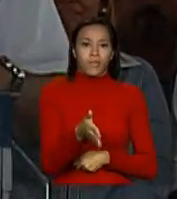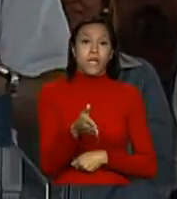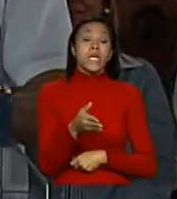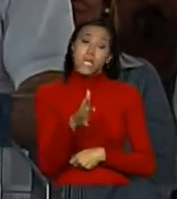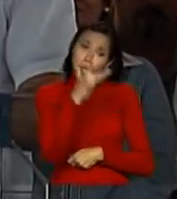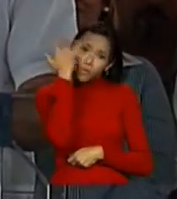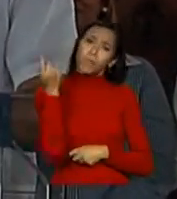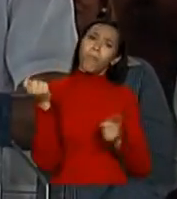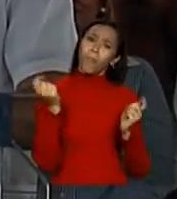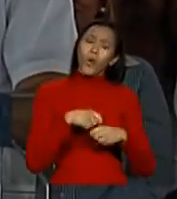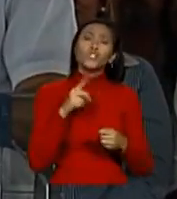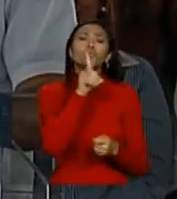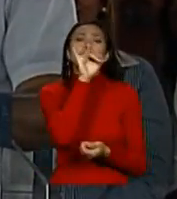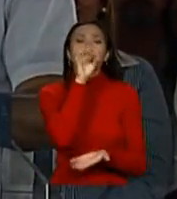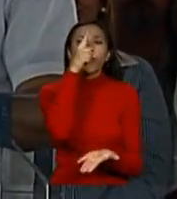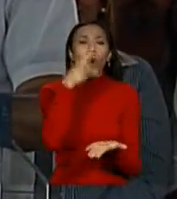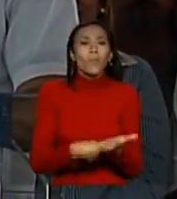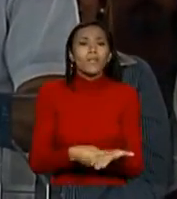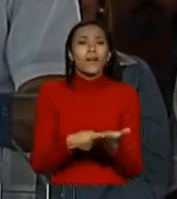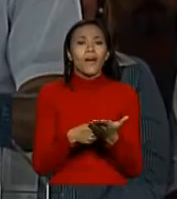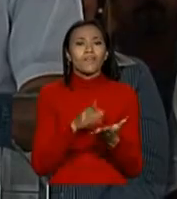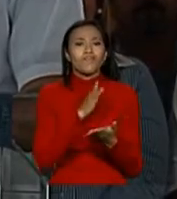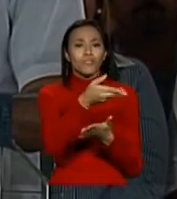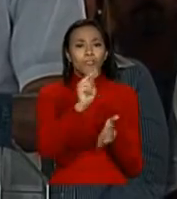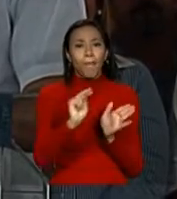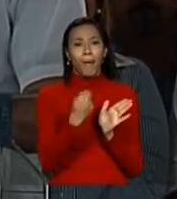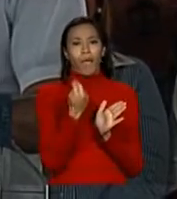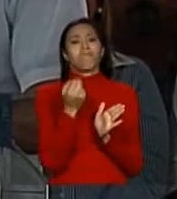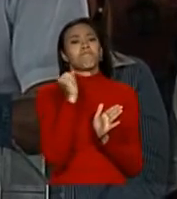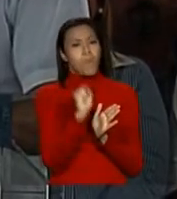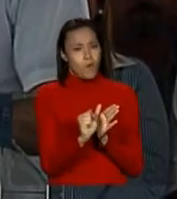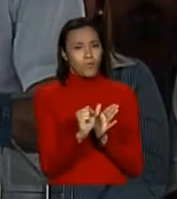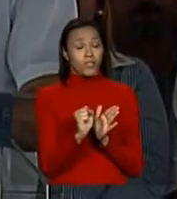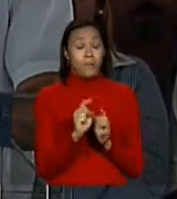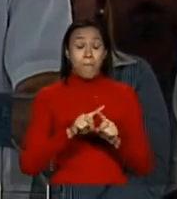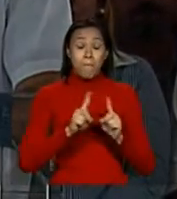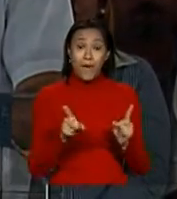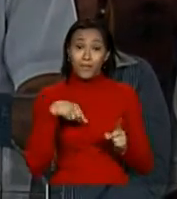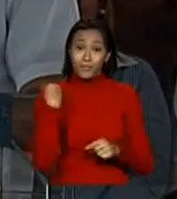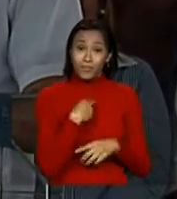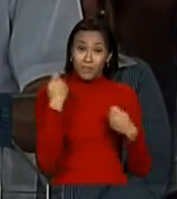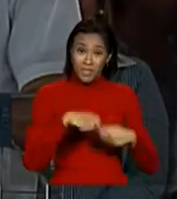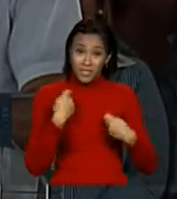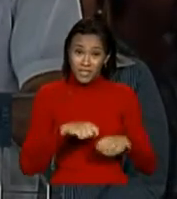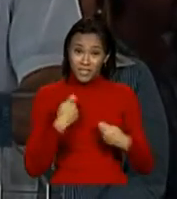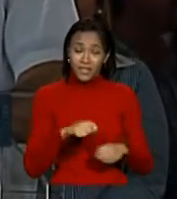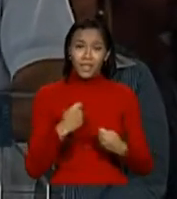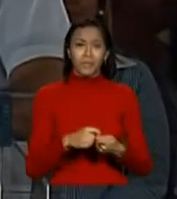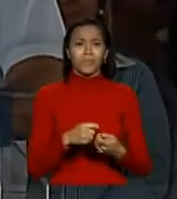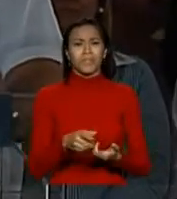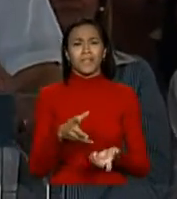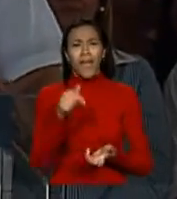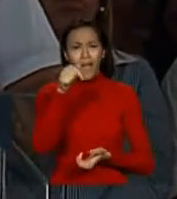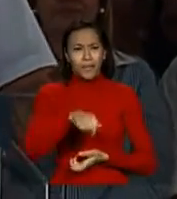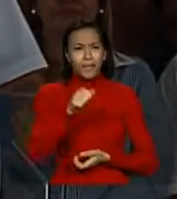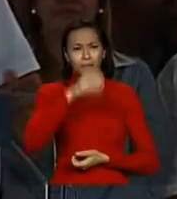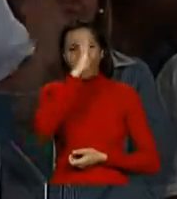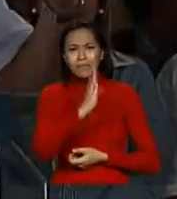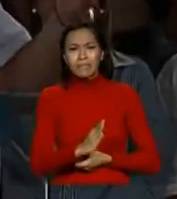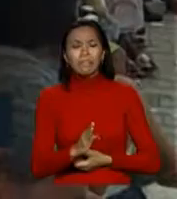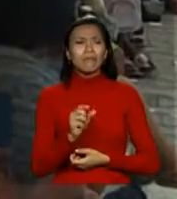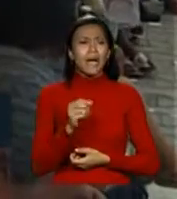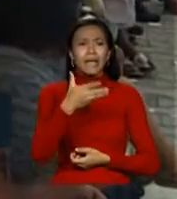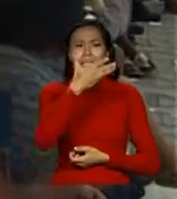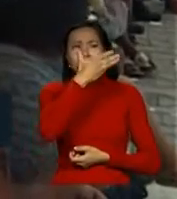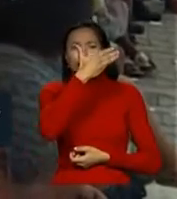pode marcar o dia para fazer a cirurgia mas a gente tem que apagar da imagem do nosso país essa